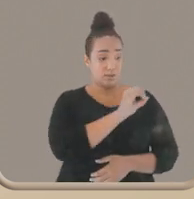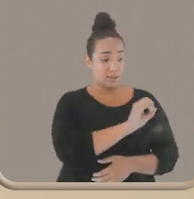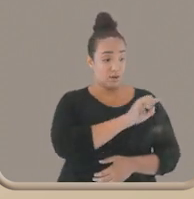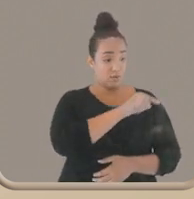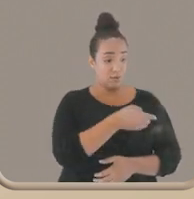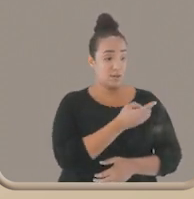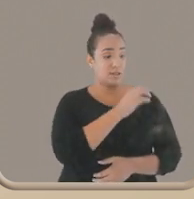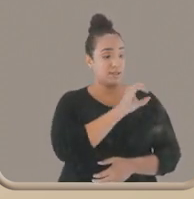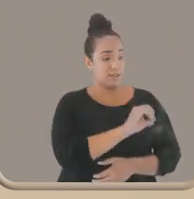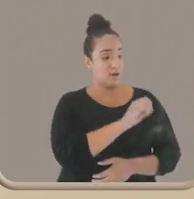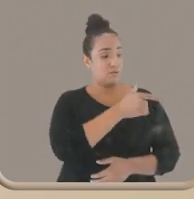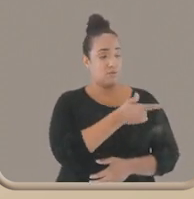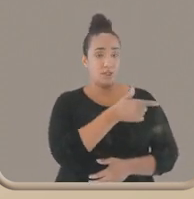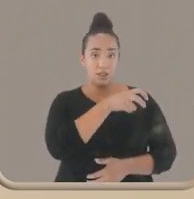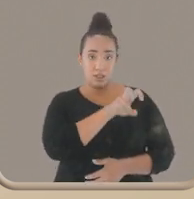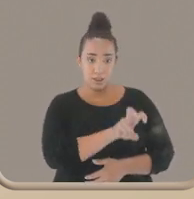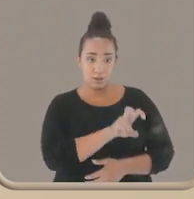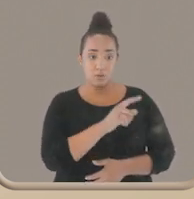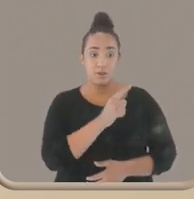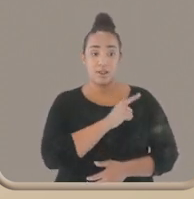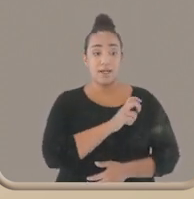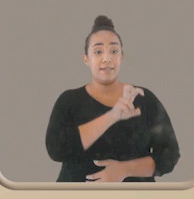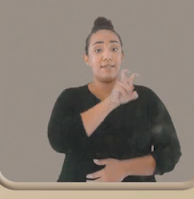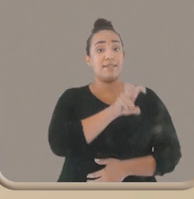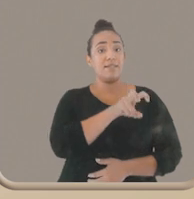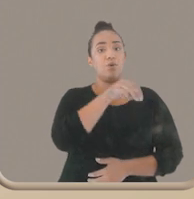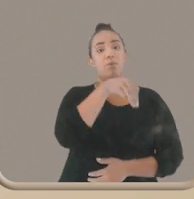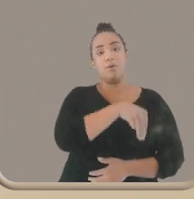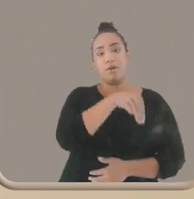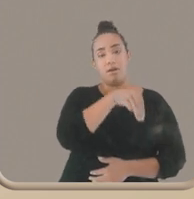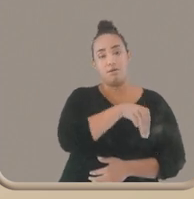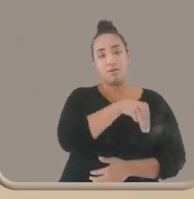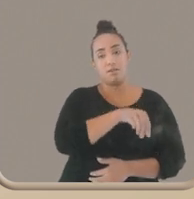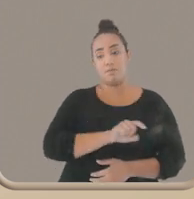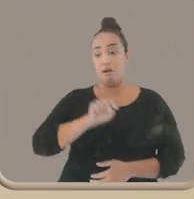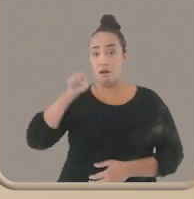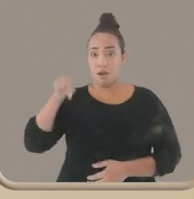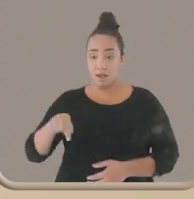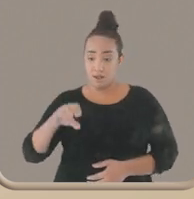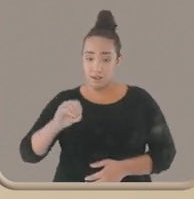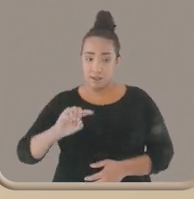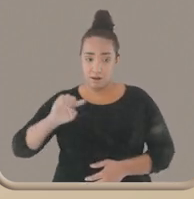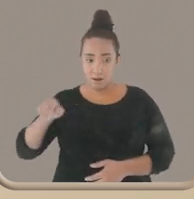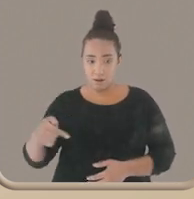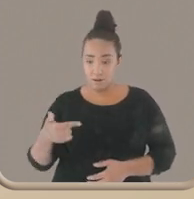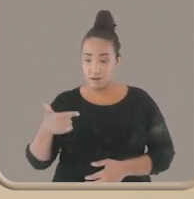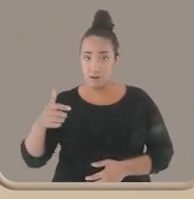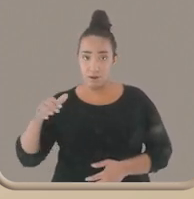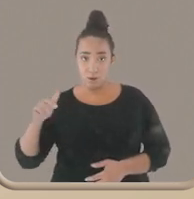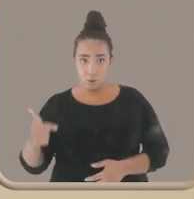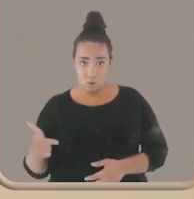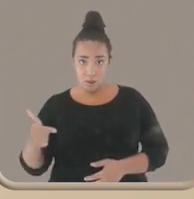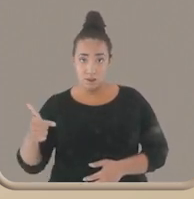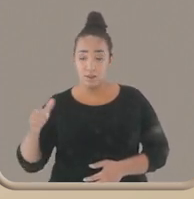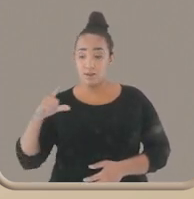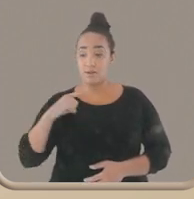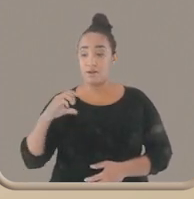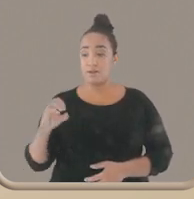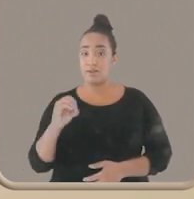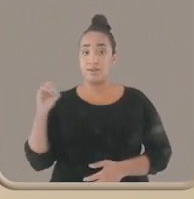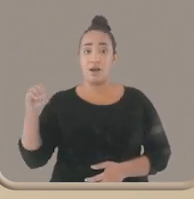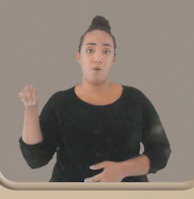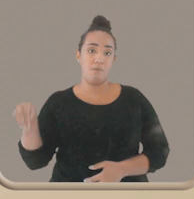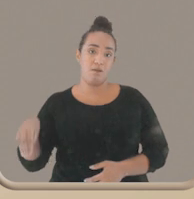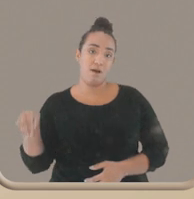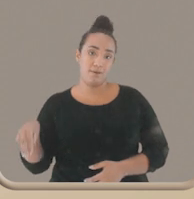Então, no número 0,025, temos 5 milésimos. E no número